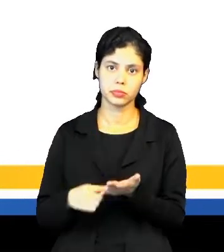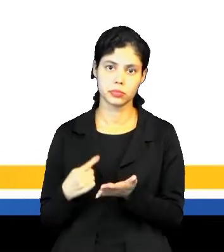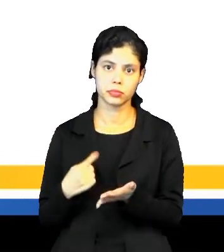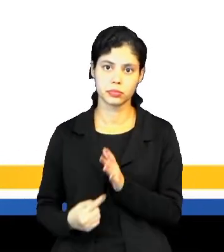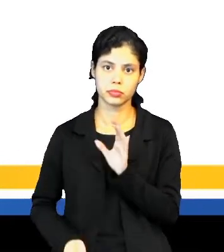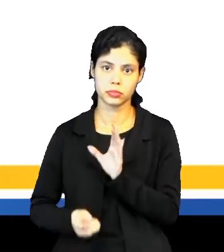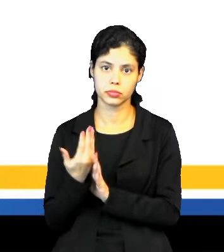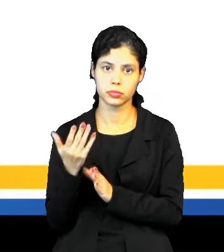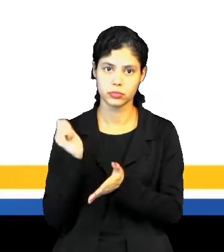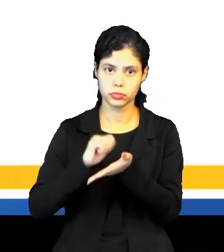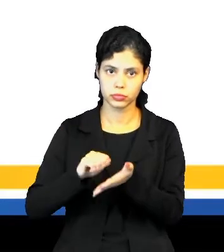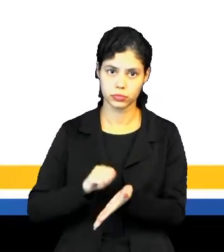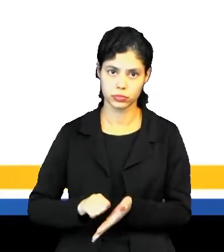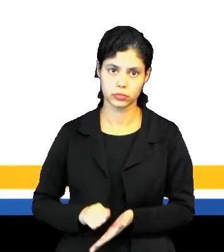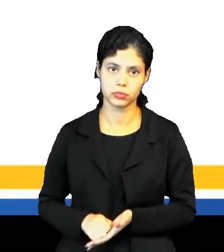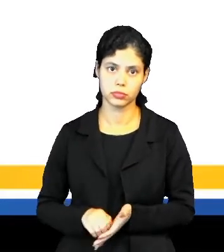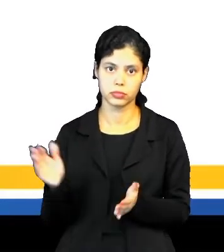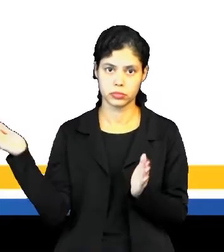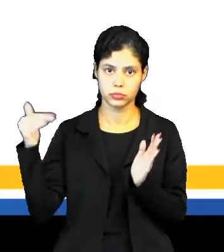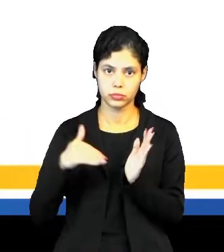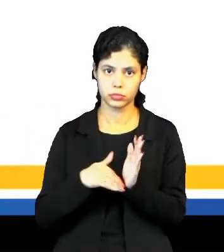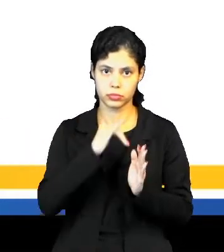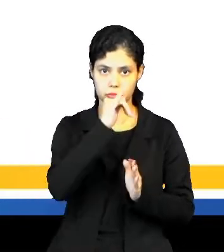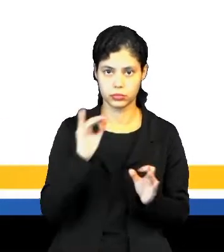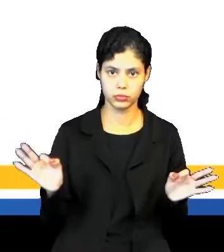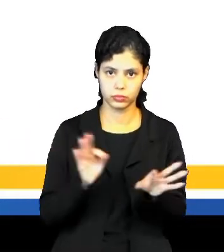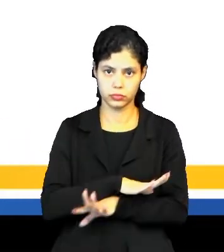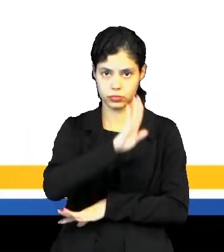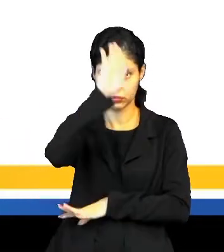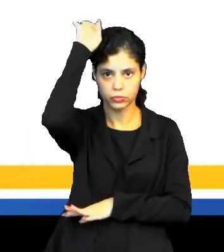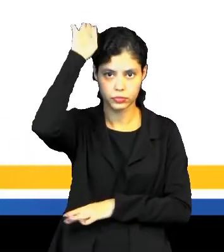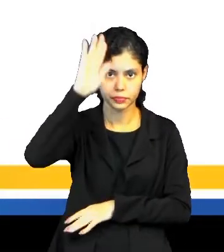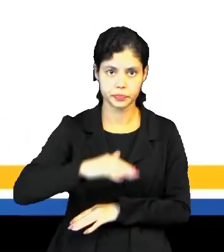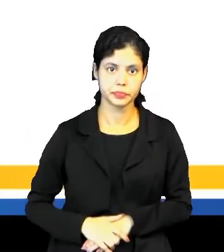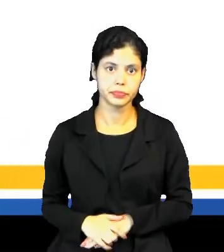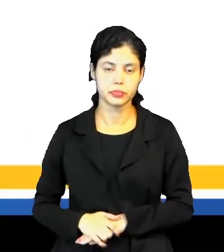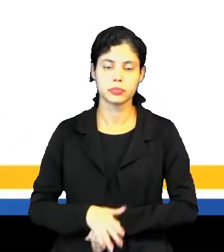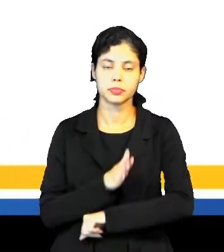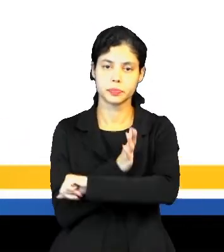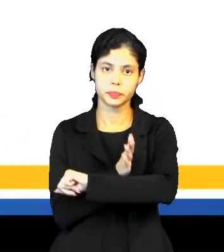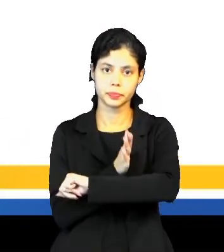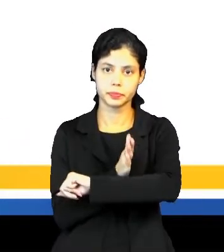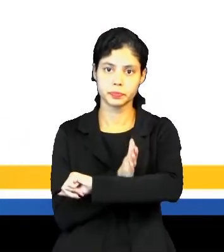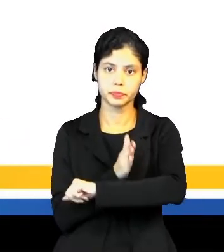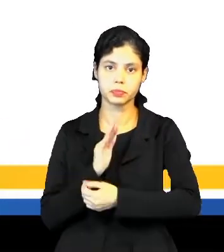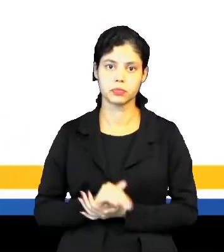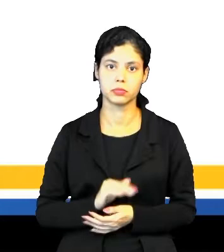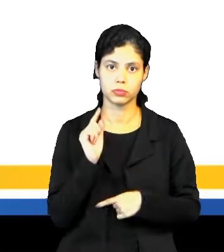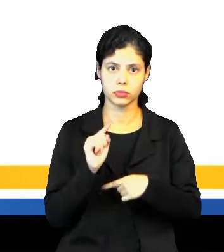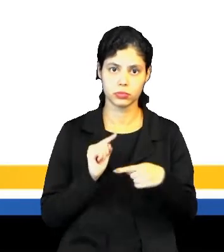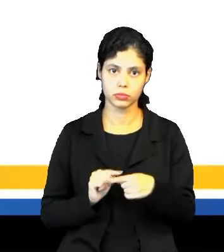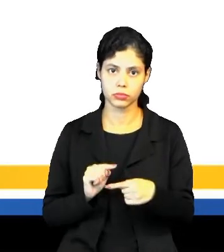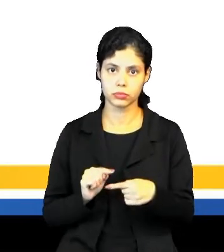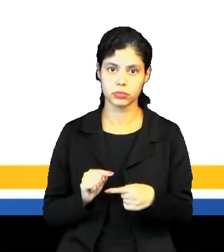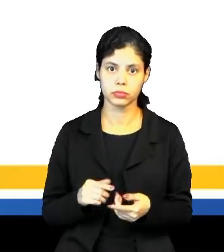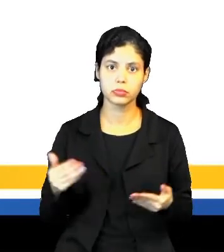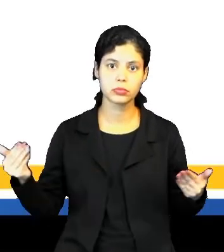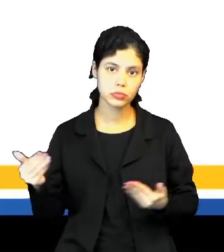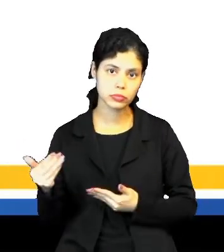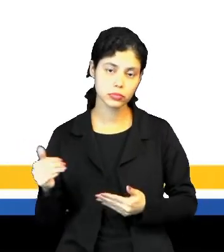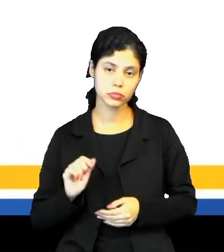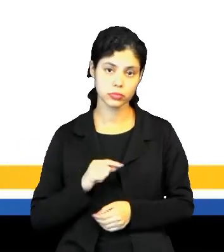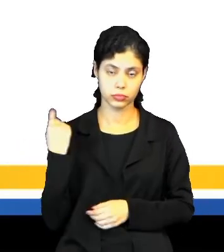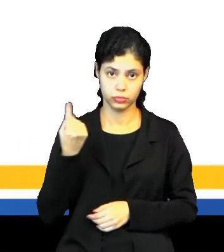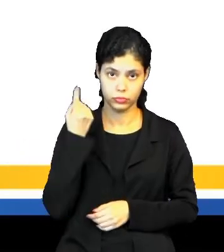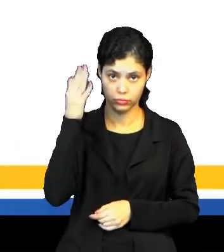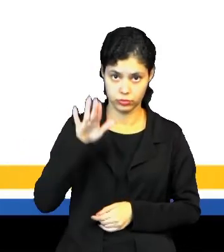pelo surgimento da escrita e vai até a queda do Império Romano. Já a Idade Média, que é dividida, agora sim, em Alta